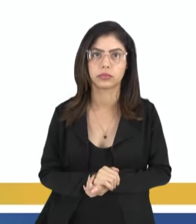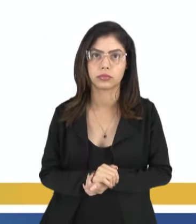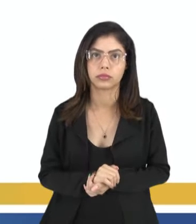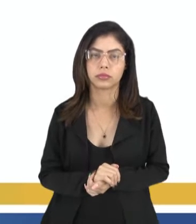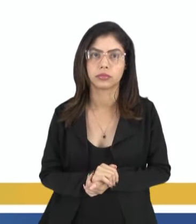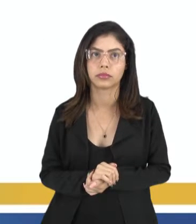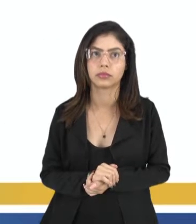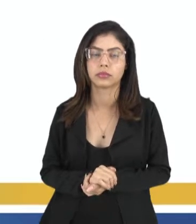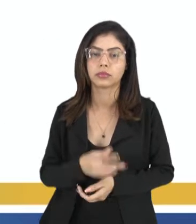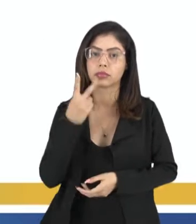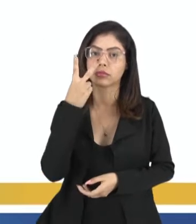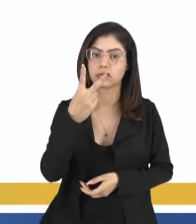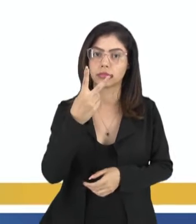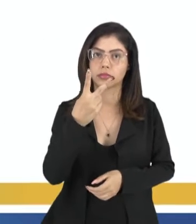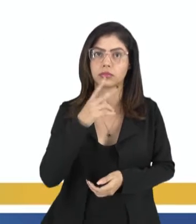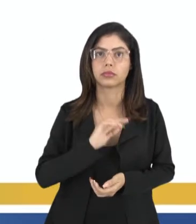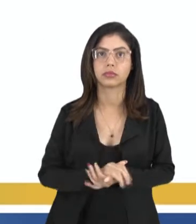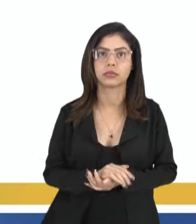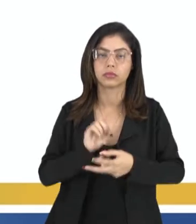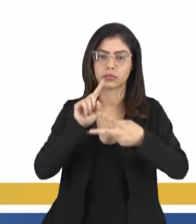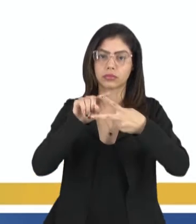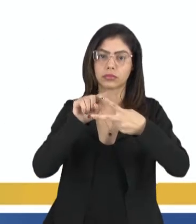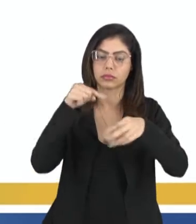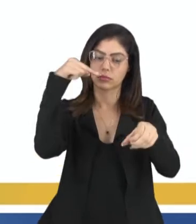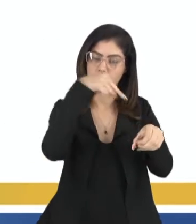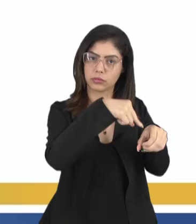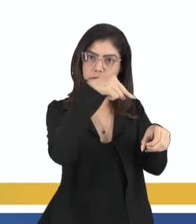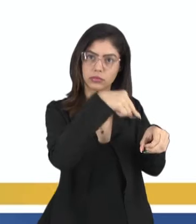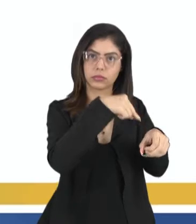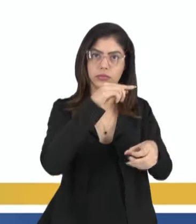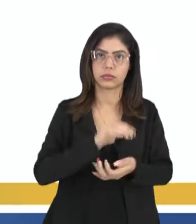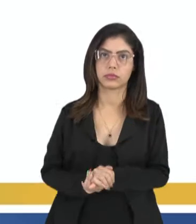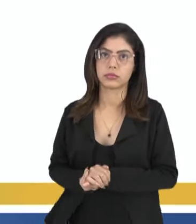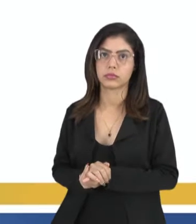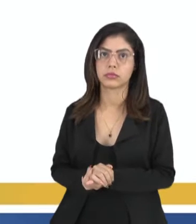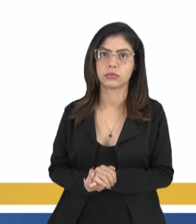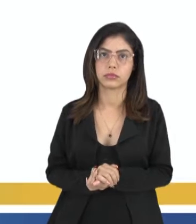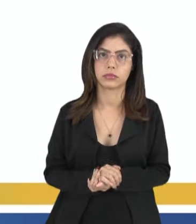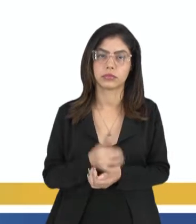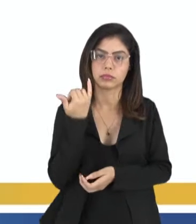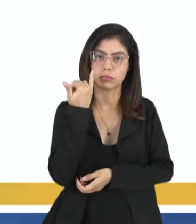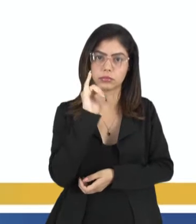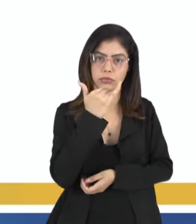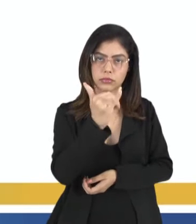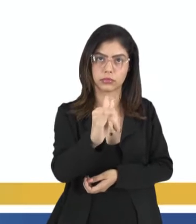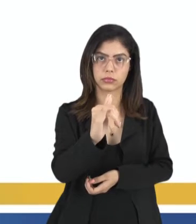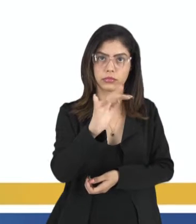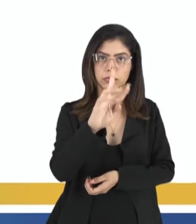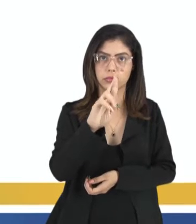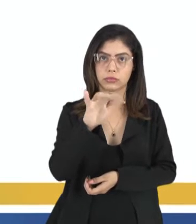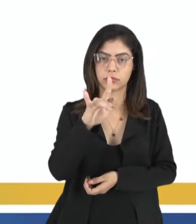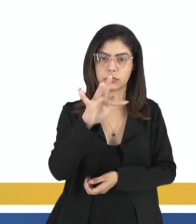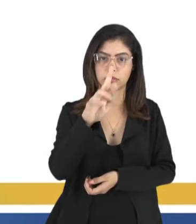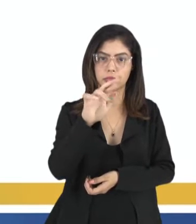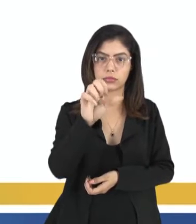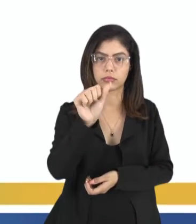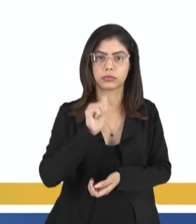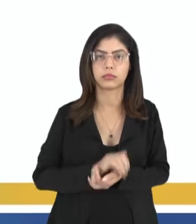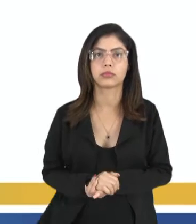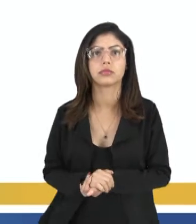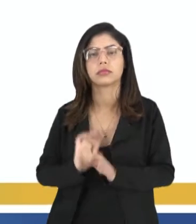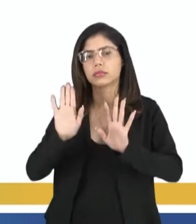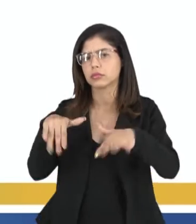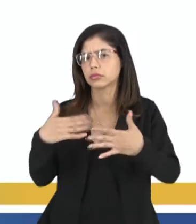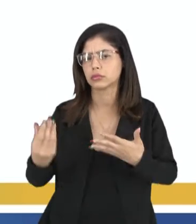o átomo possui duas estruturas, o núcleo e a eletrosfera. Então, quais são as